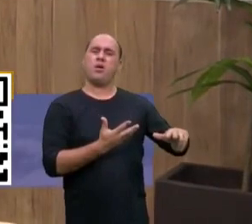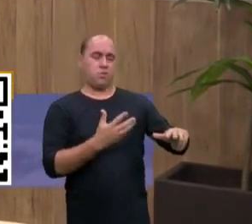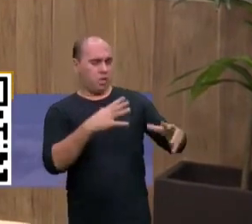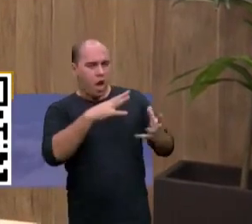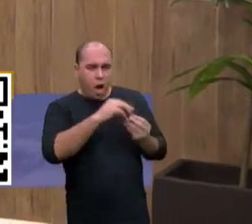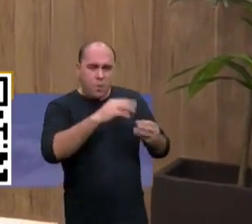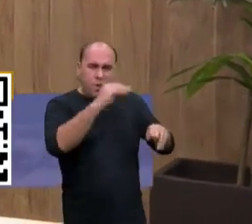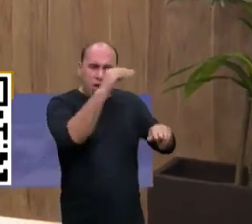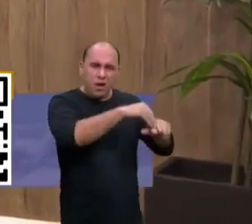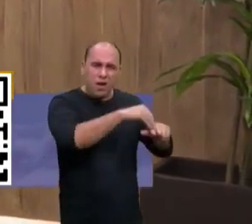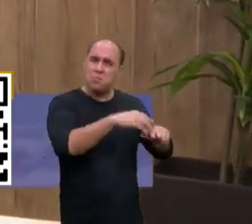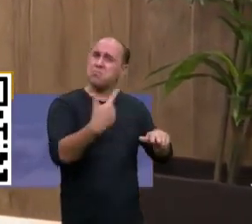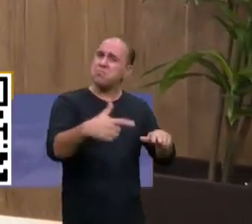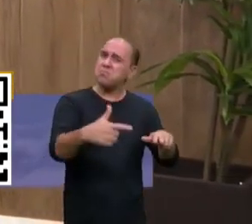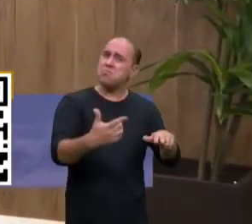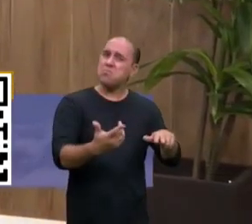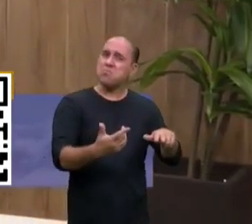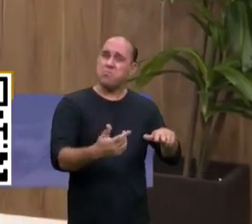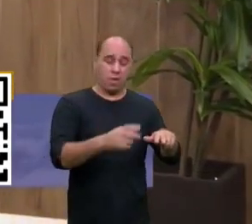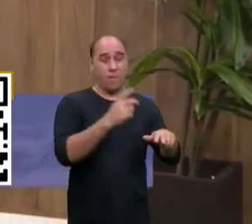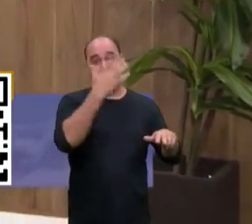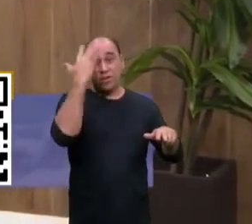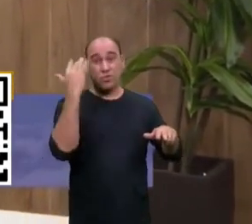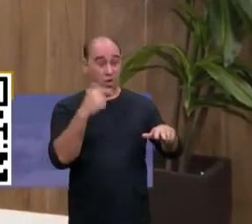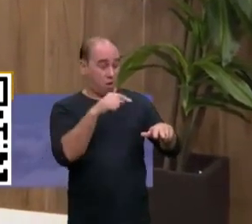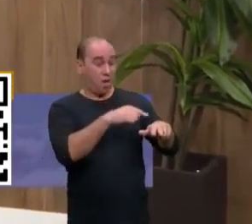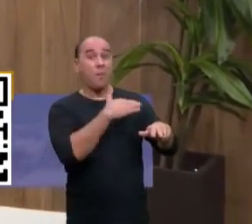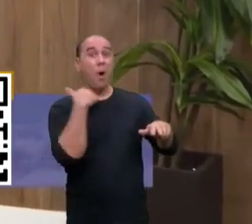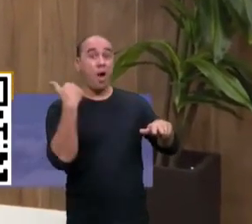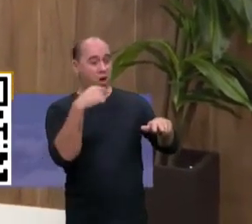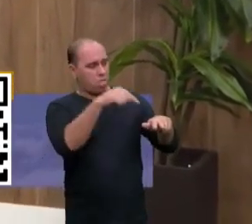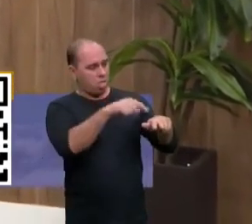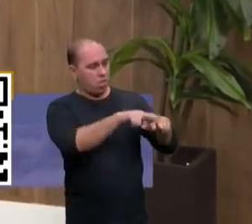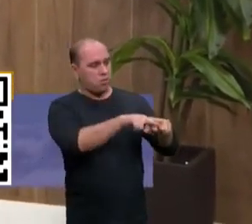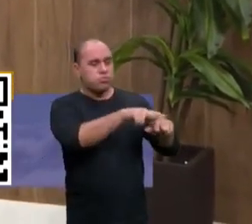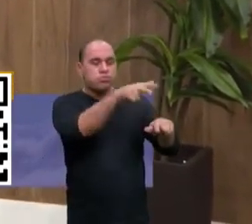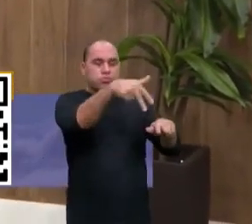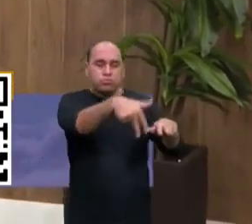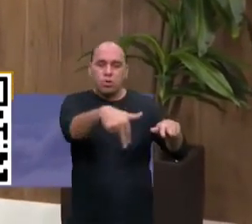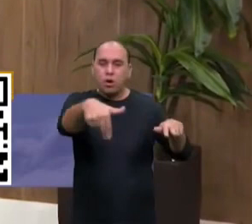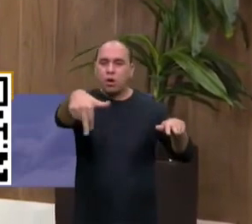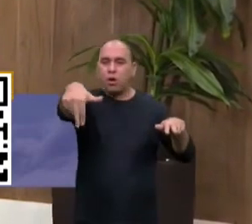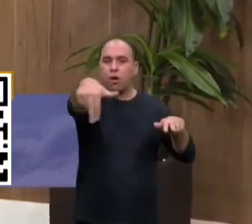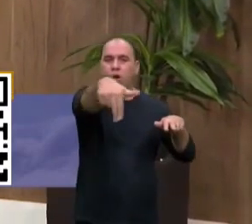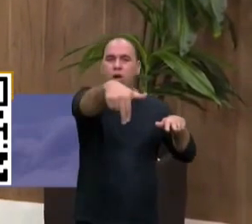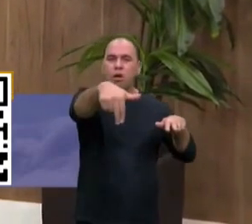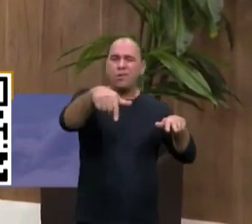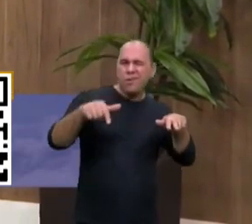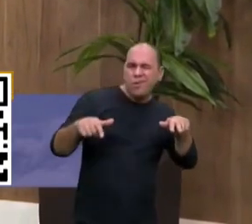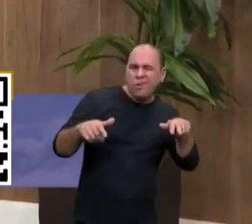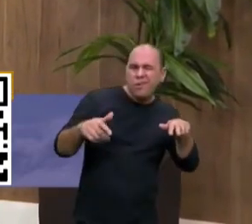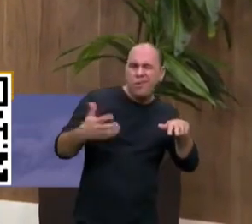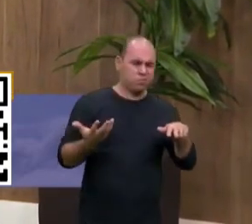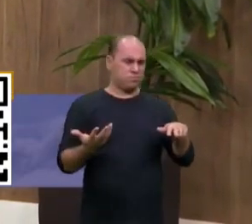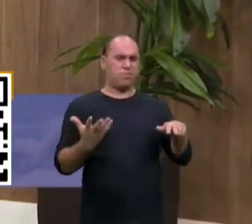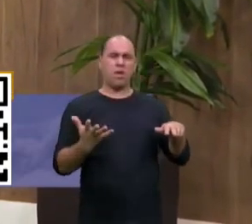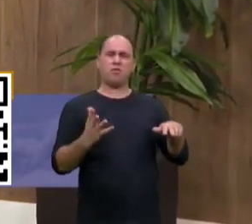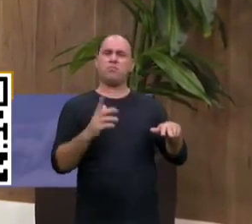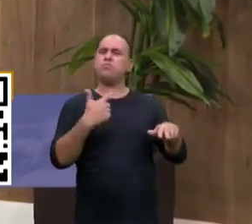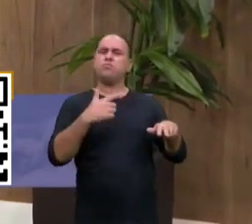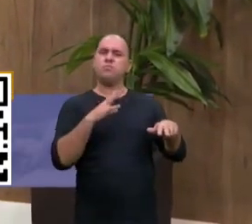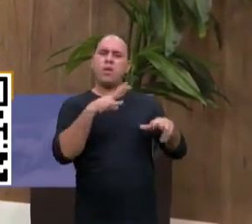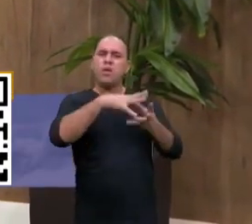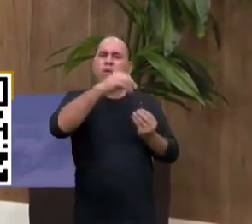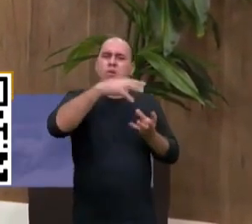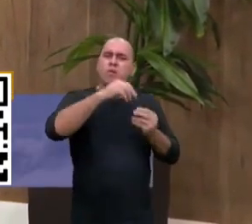ou então alguém falou a pessoa morreu e saiu o espírito dela também não é verdade que Deus não colocou um espírito dentro da pessoa uma